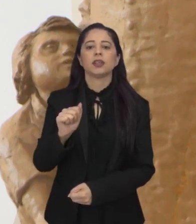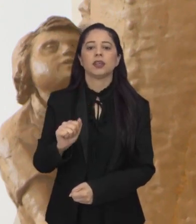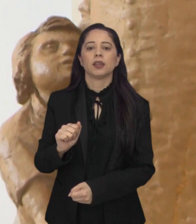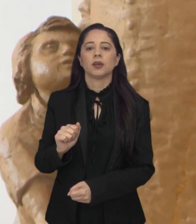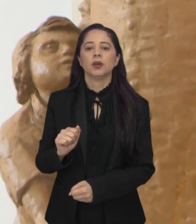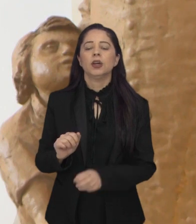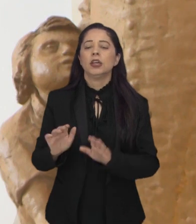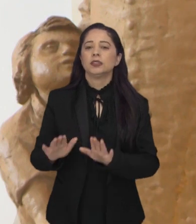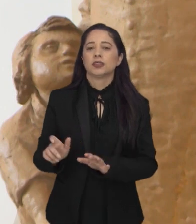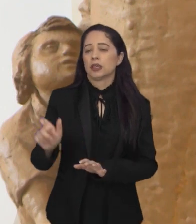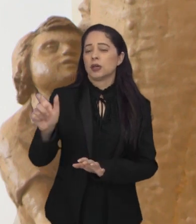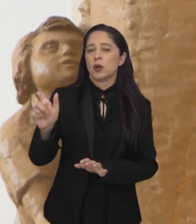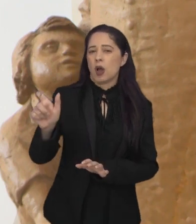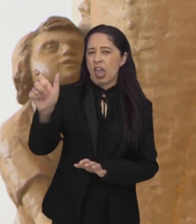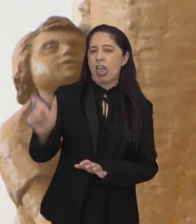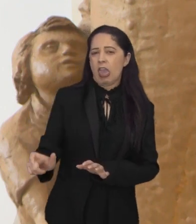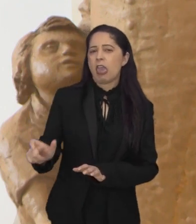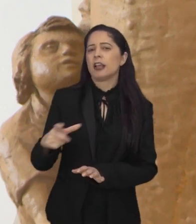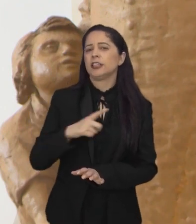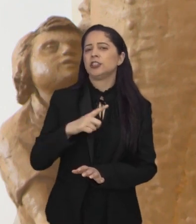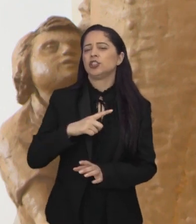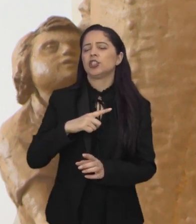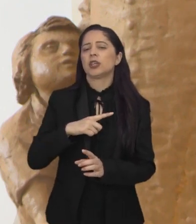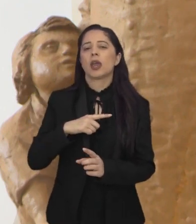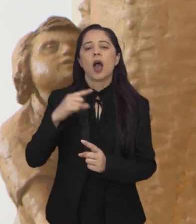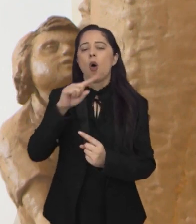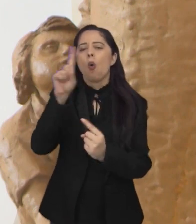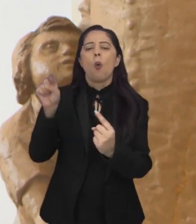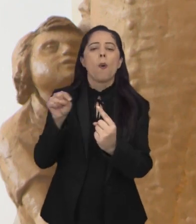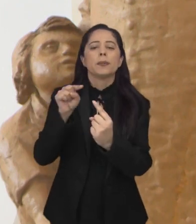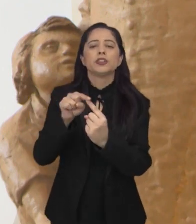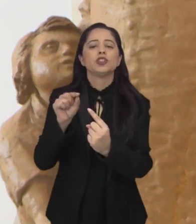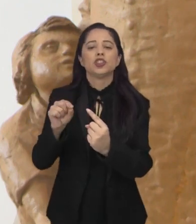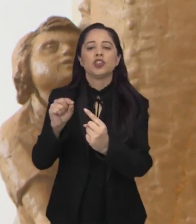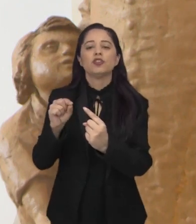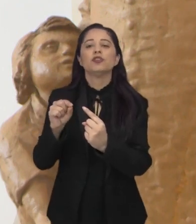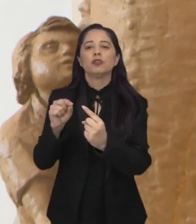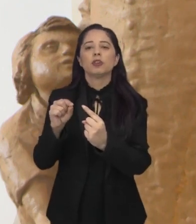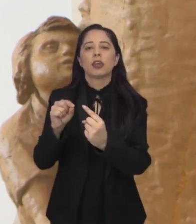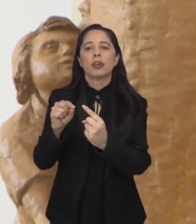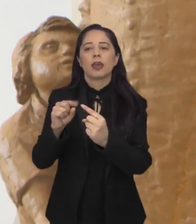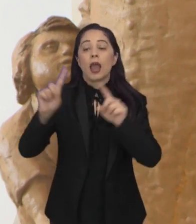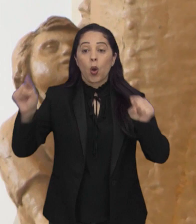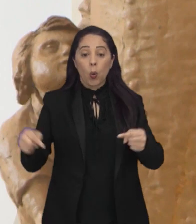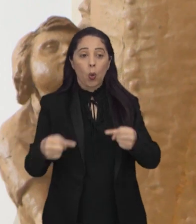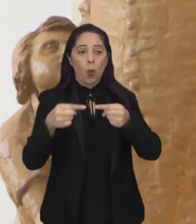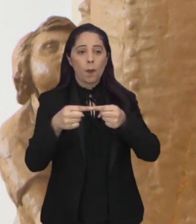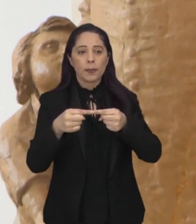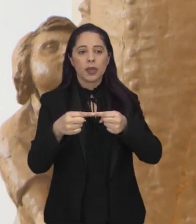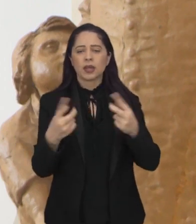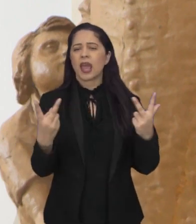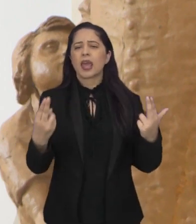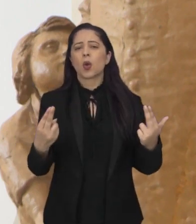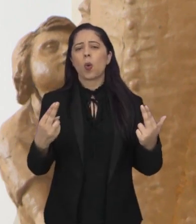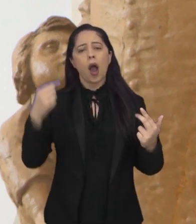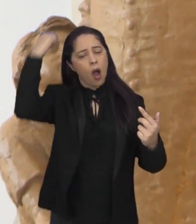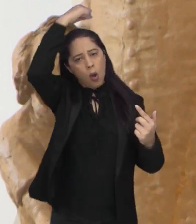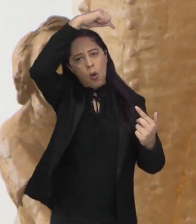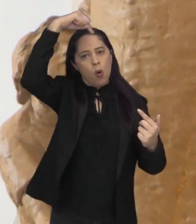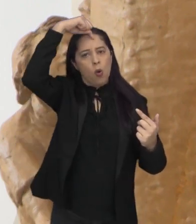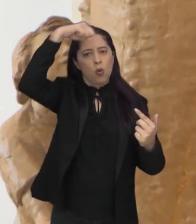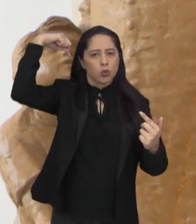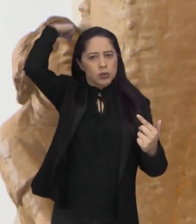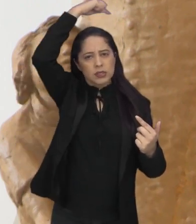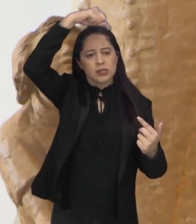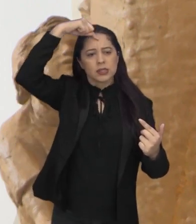mas muitos têm bom resultado. Nós vemos, talvez até dentro da ideia que a gente sabe que o Francisco Paes tinha, né? Que